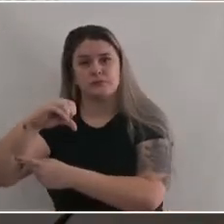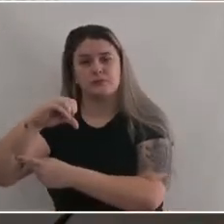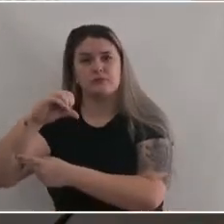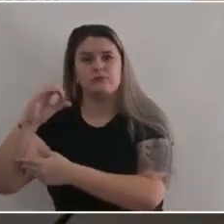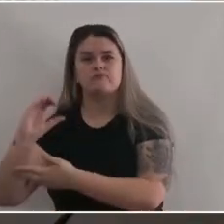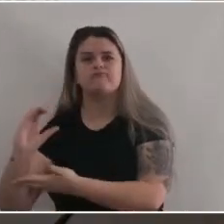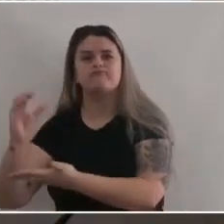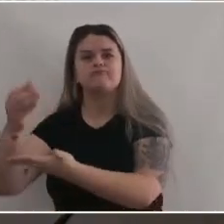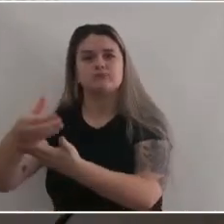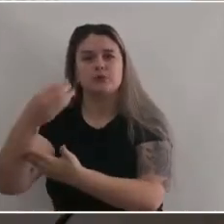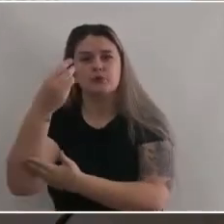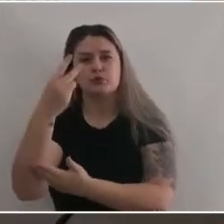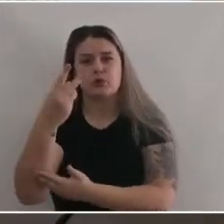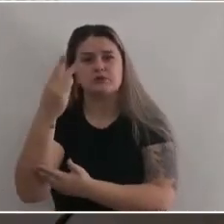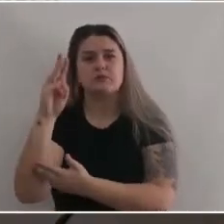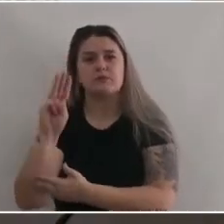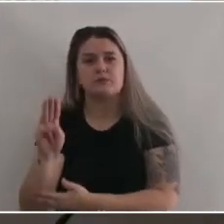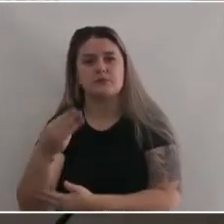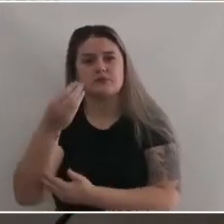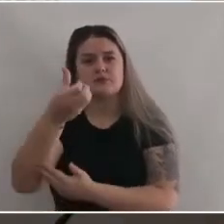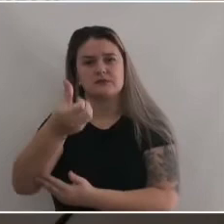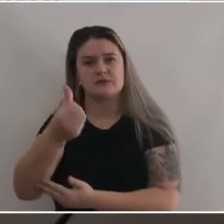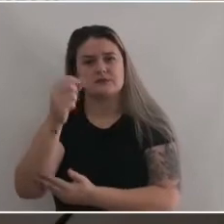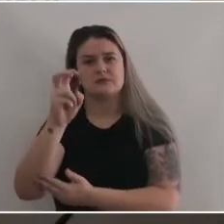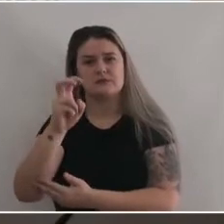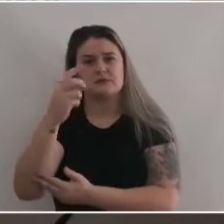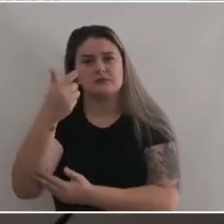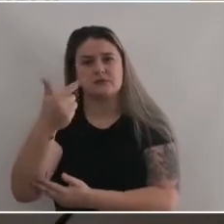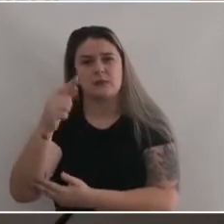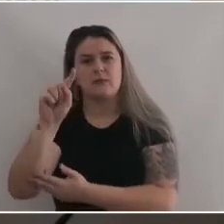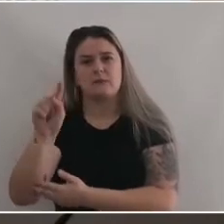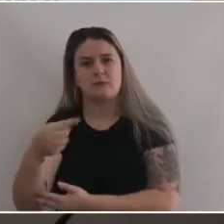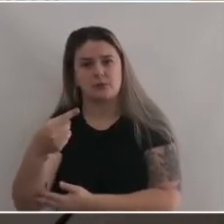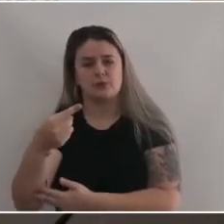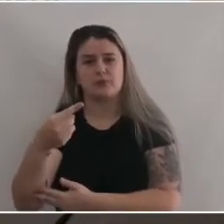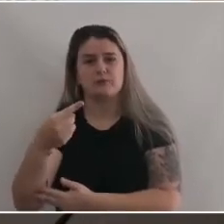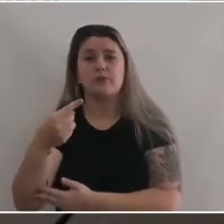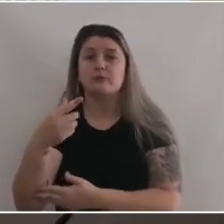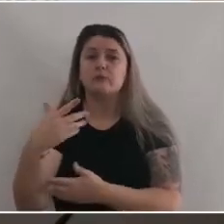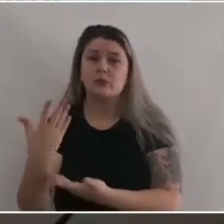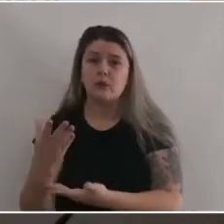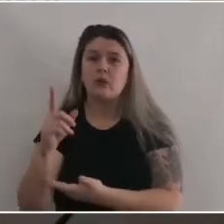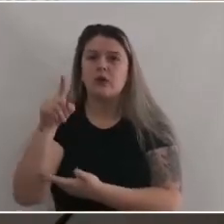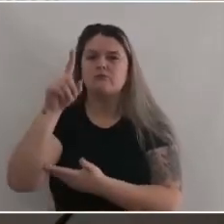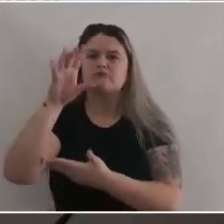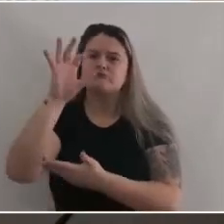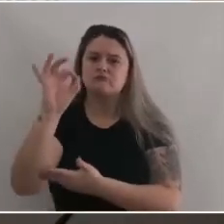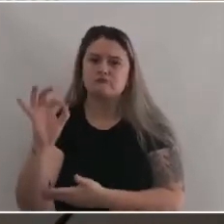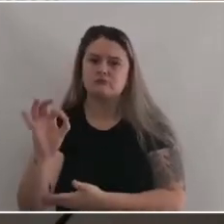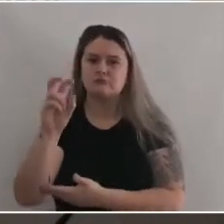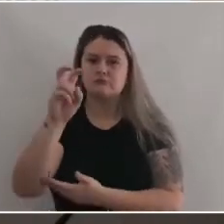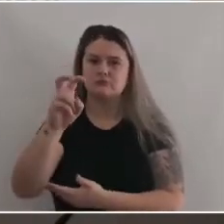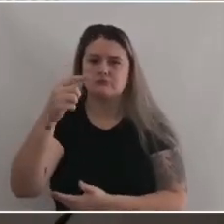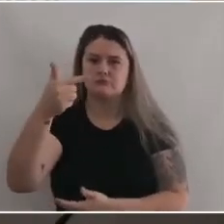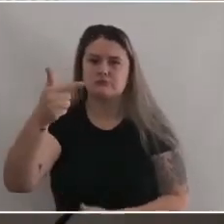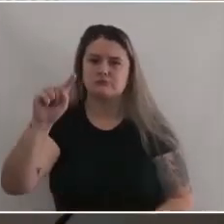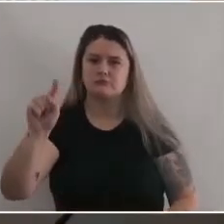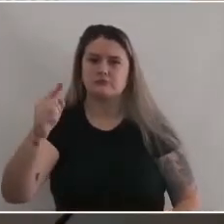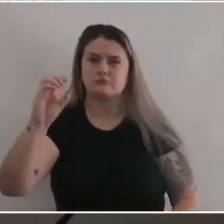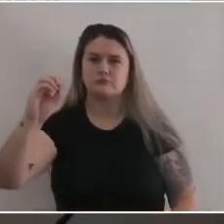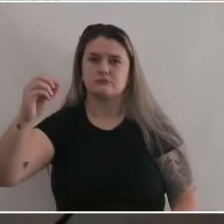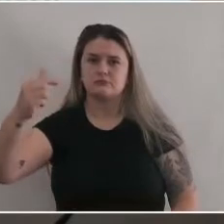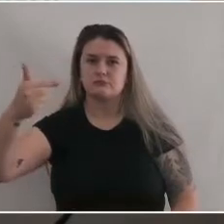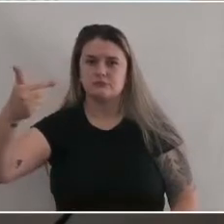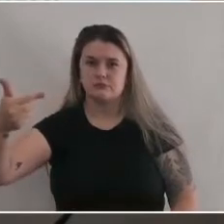foram devolvidos 2.652.986, correspondendo a